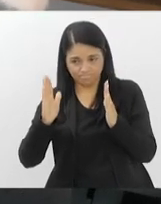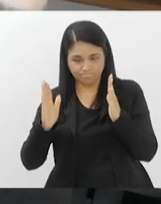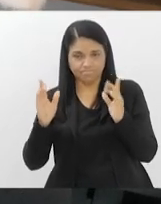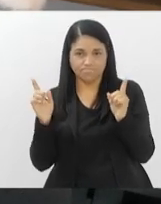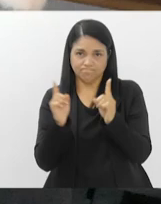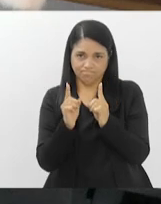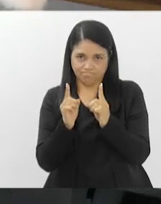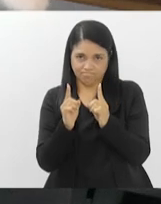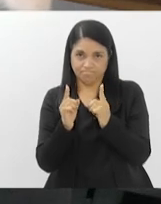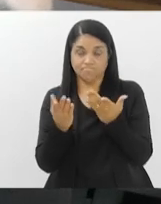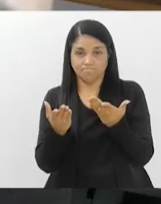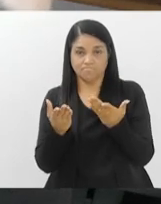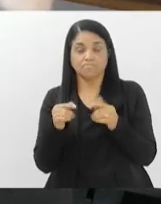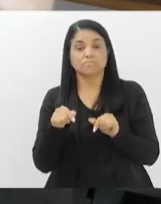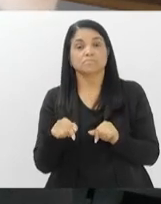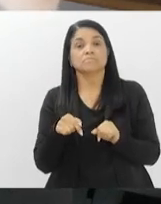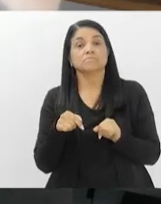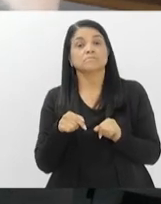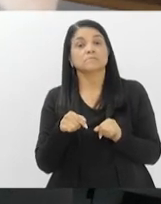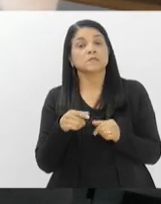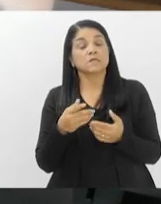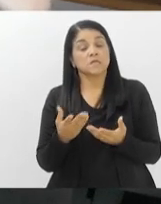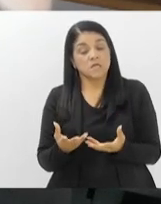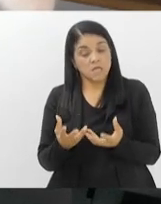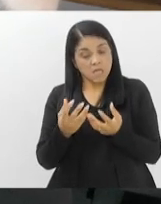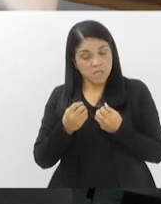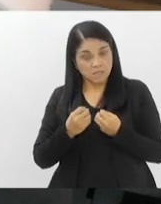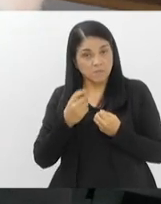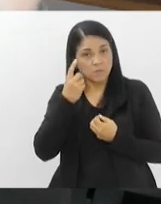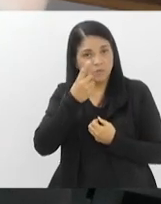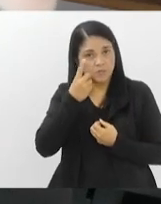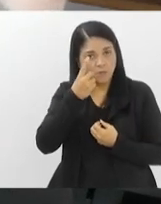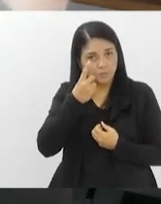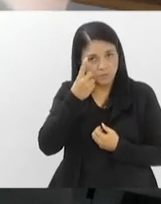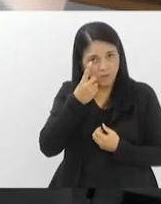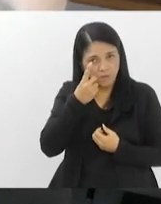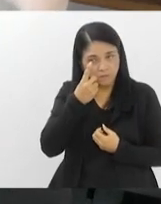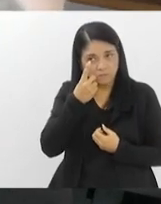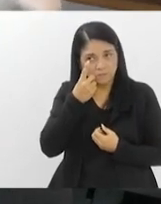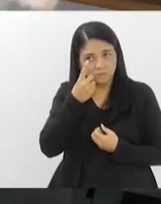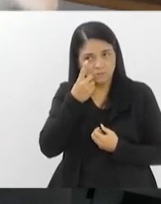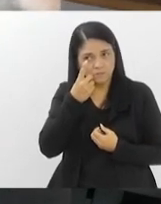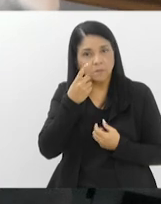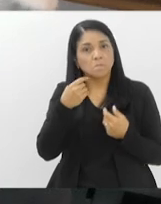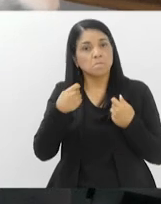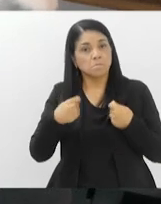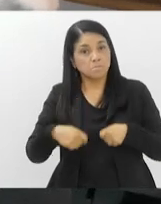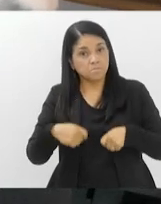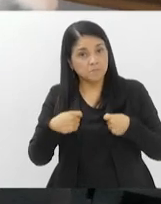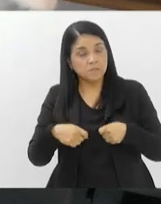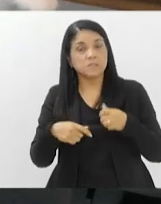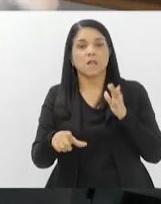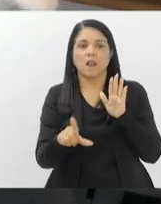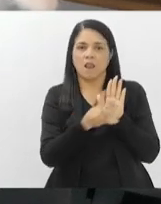que o deputado receber, independente do mérito da matéria ou não querer, precisa de lei,